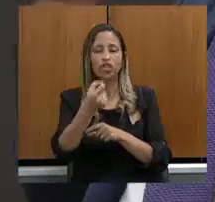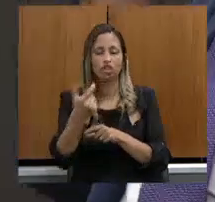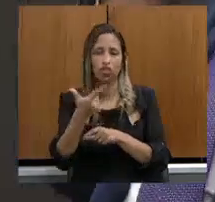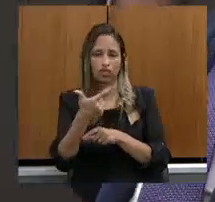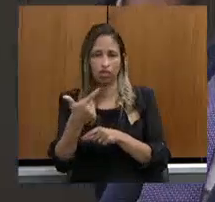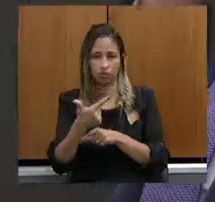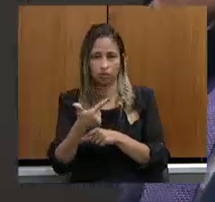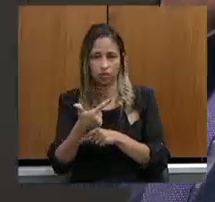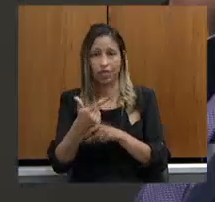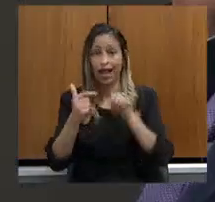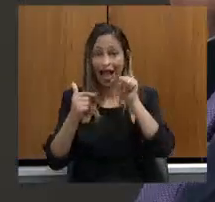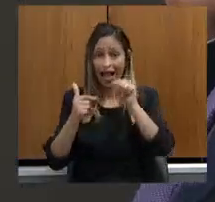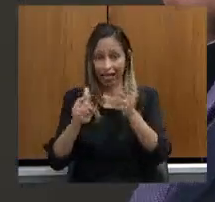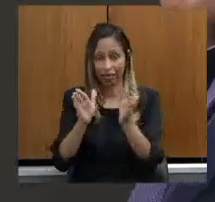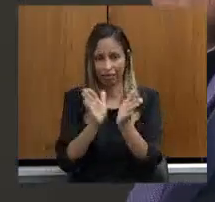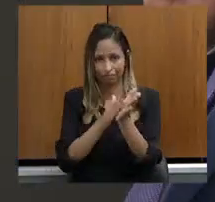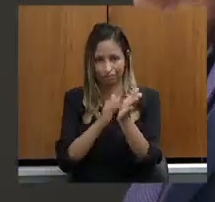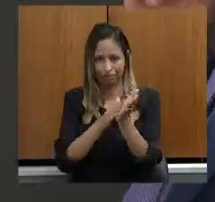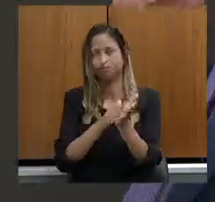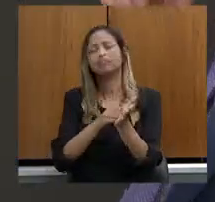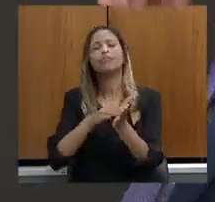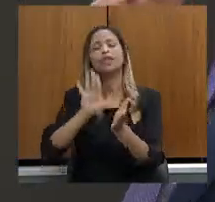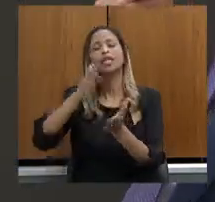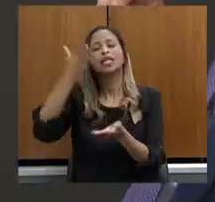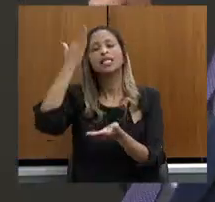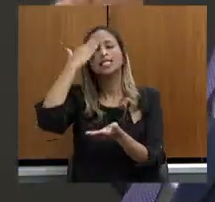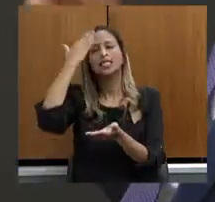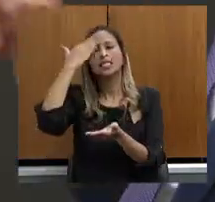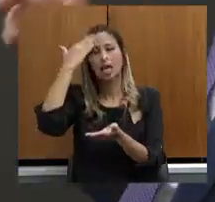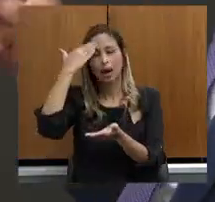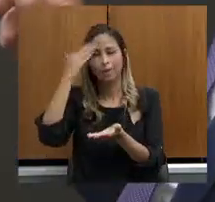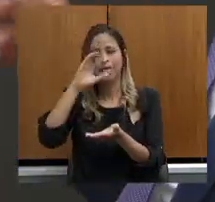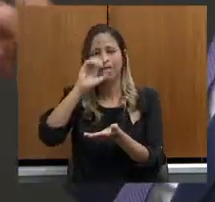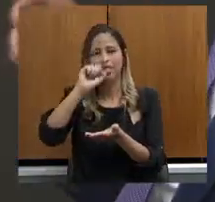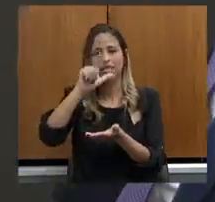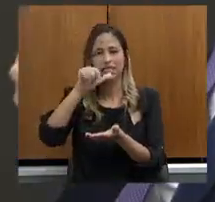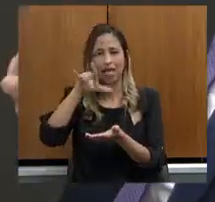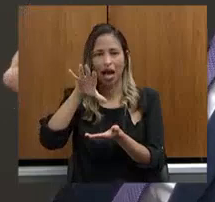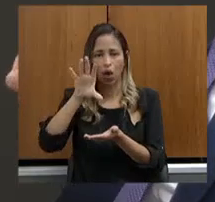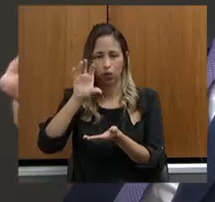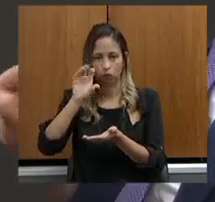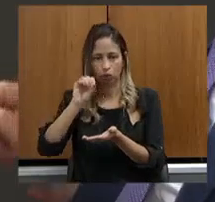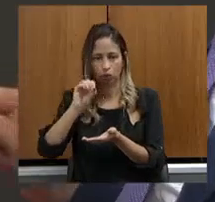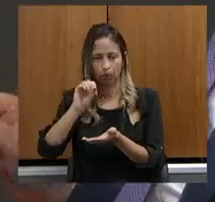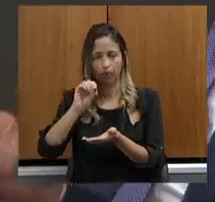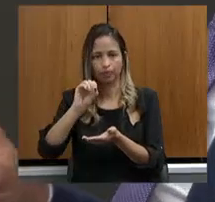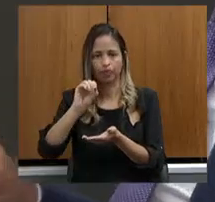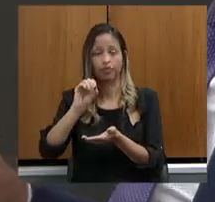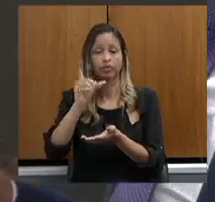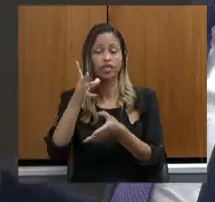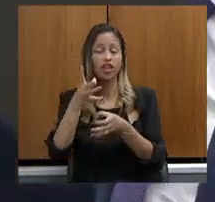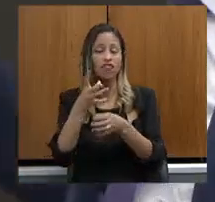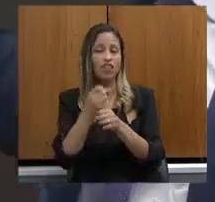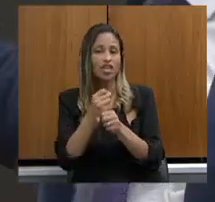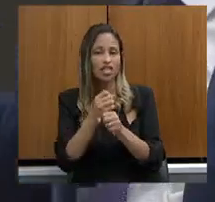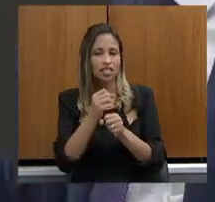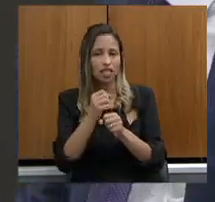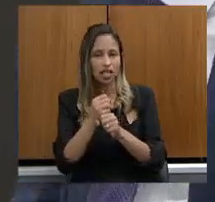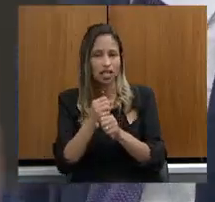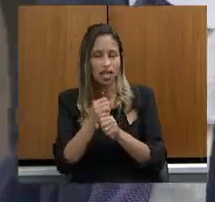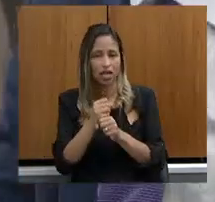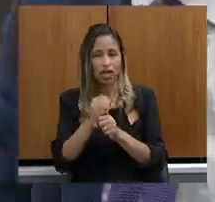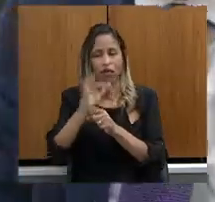aqui secretária senhora sabe que o saldo financeiro conciliado está em